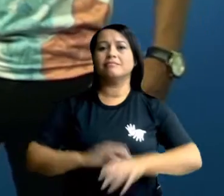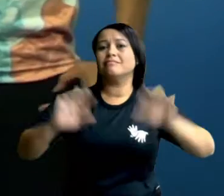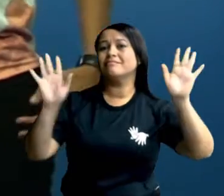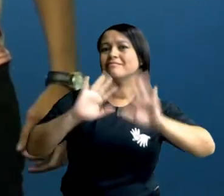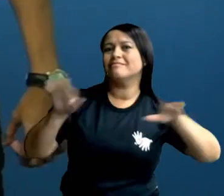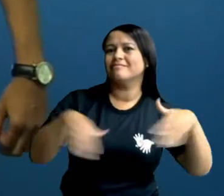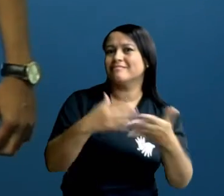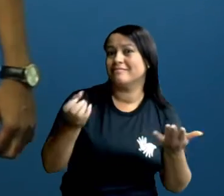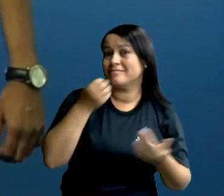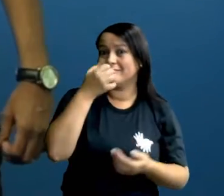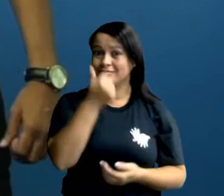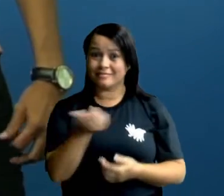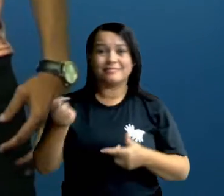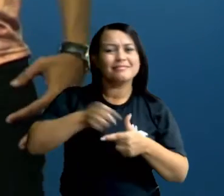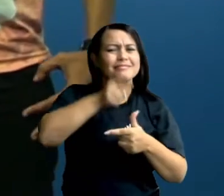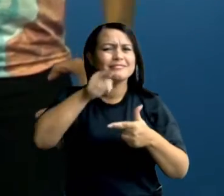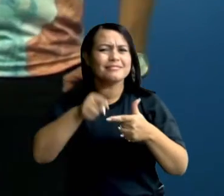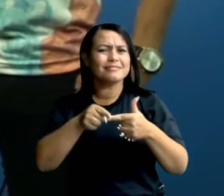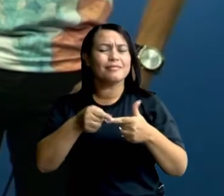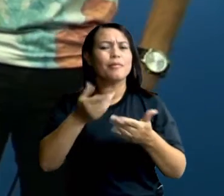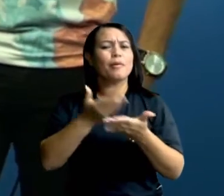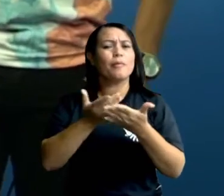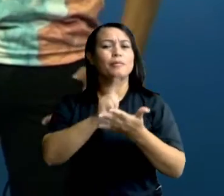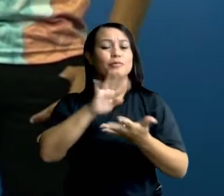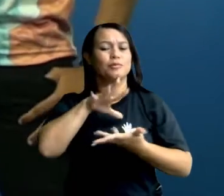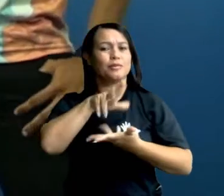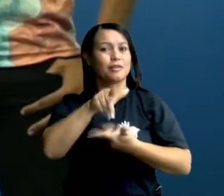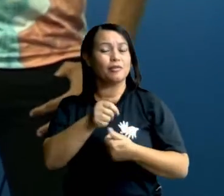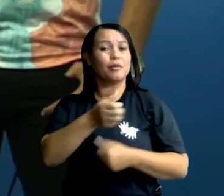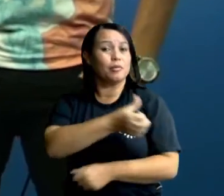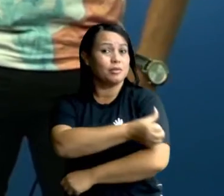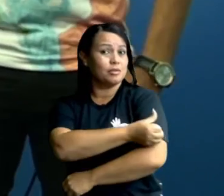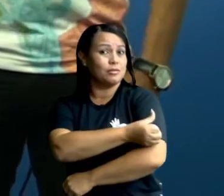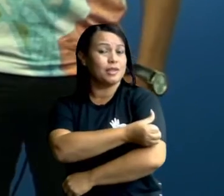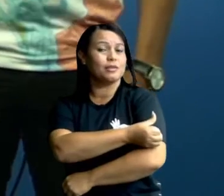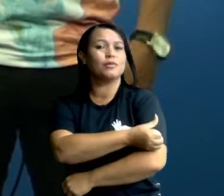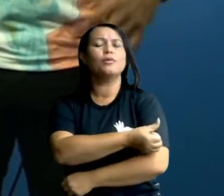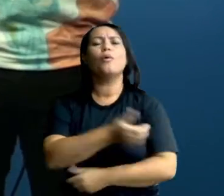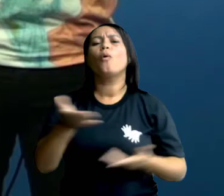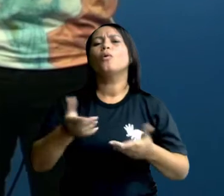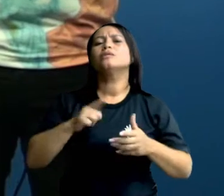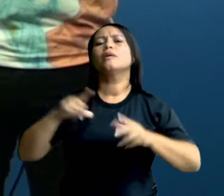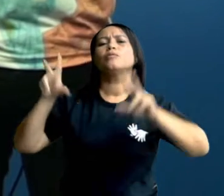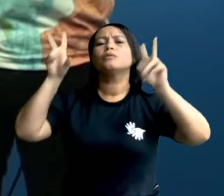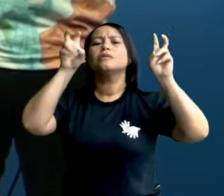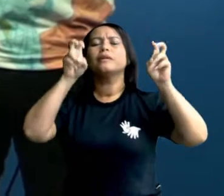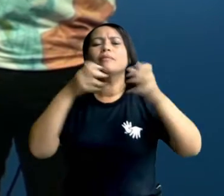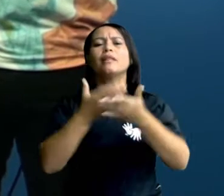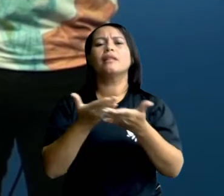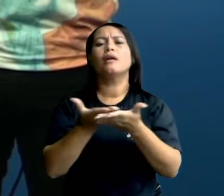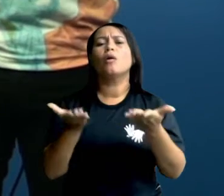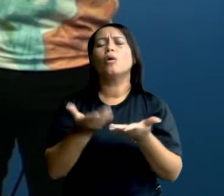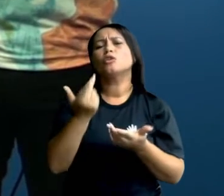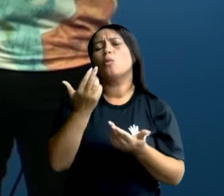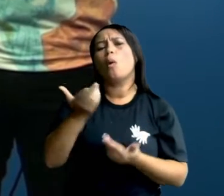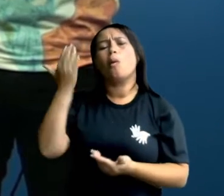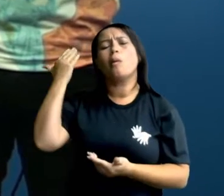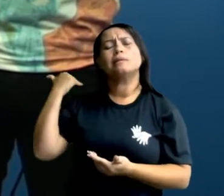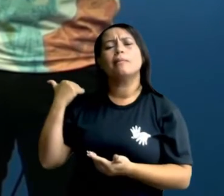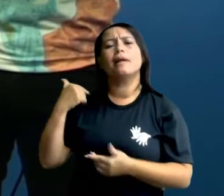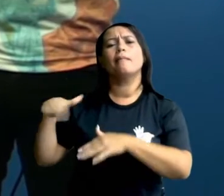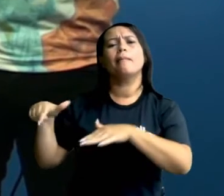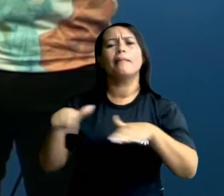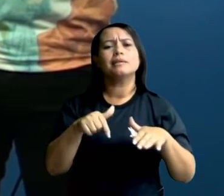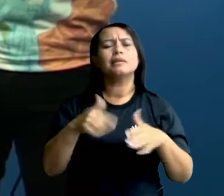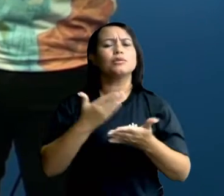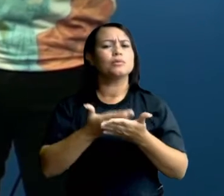Olá pessoal, tudo bem? Mais uma vez aqui para uma aula de geografia para o sexto ano. O tema da aula de hoje tem a ver com o tema da aula passada, né? Onde a gente